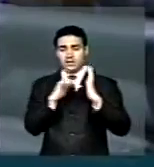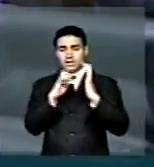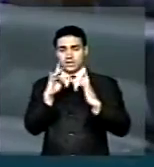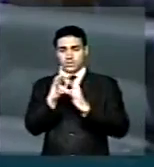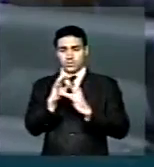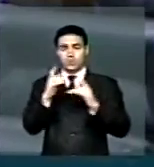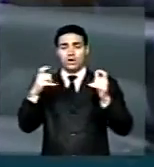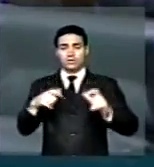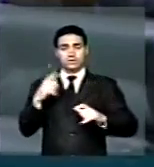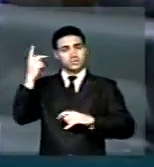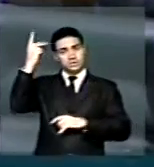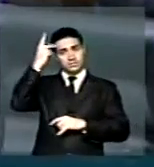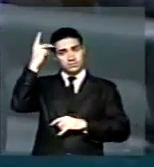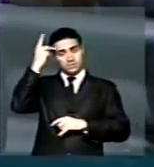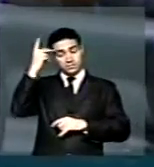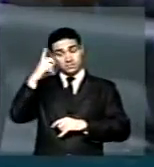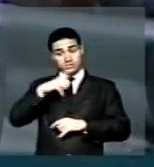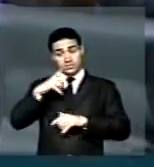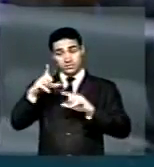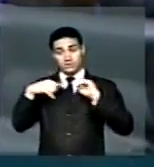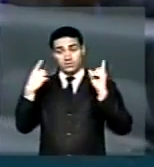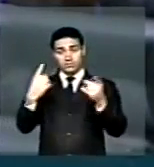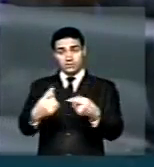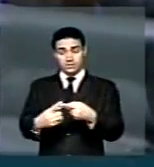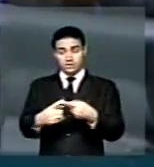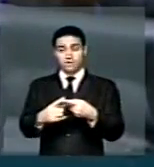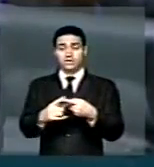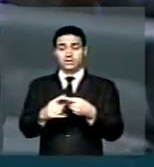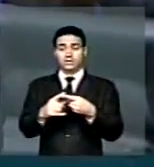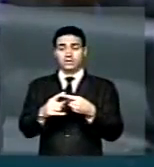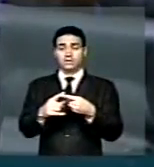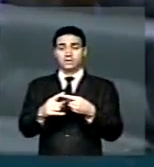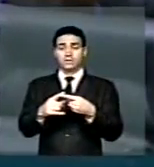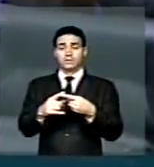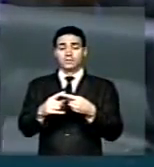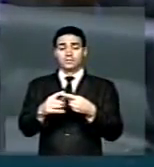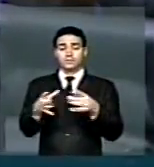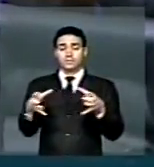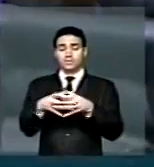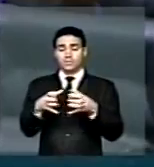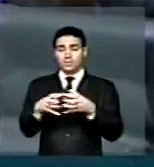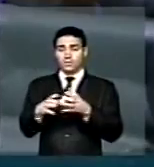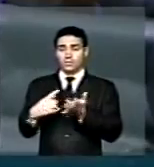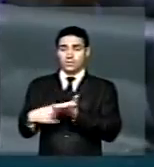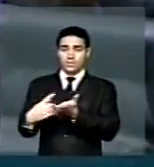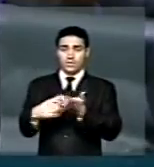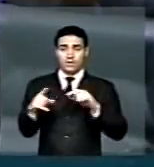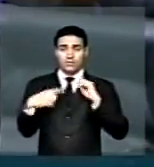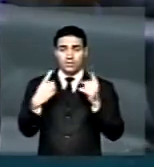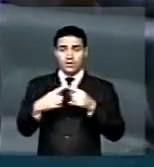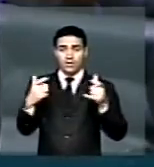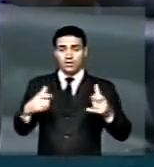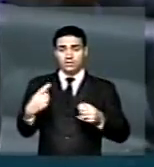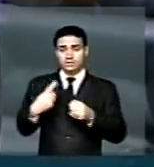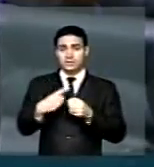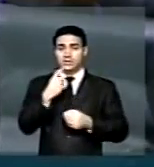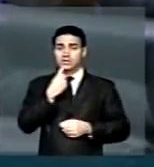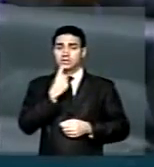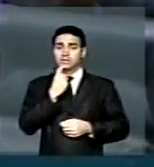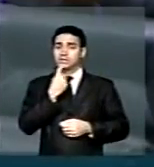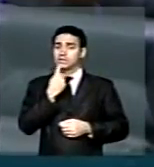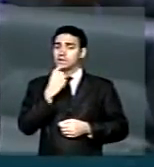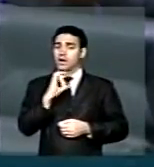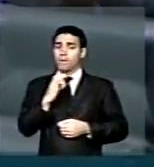Paulo, que está reunida em sua Assembleia Estadual, em Convenção Estadual, na cidade de Campinas,